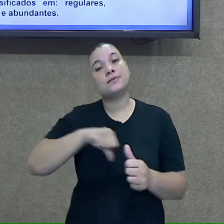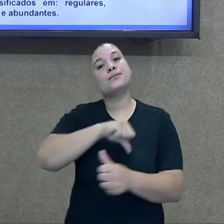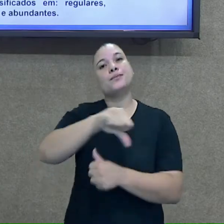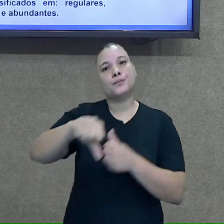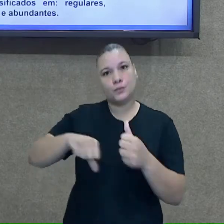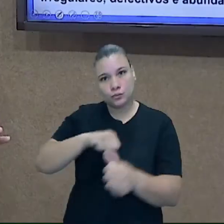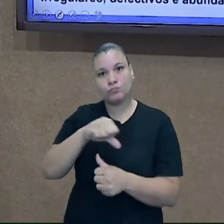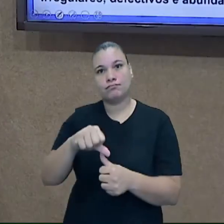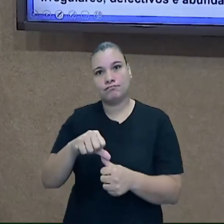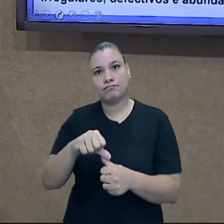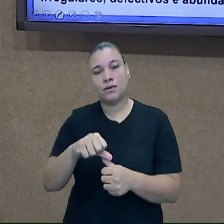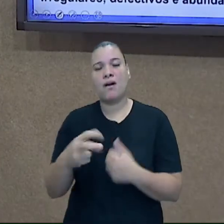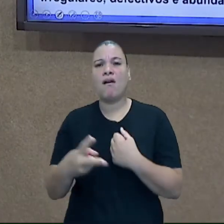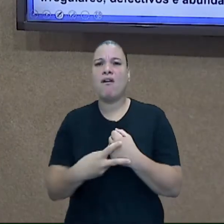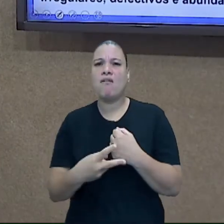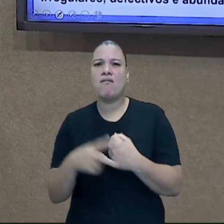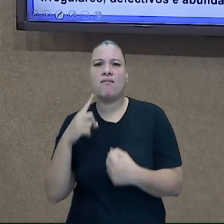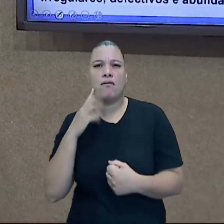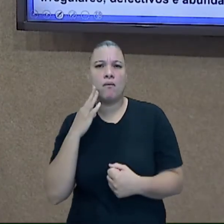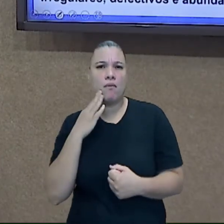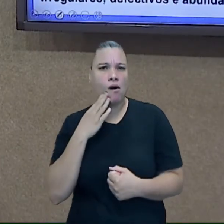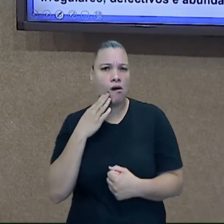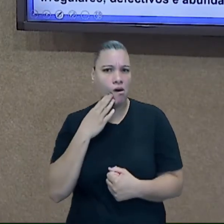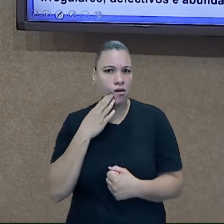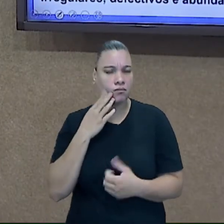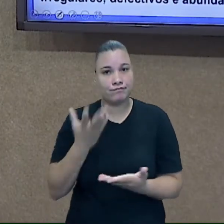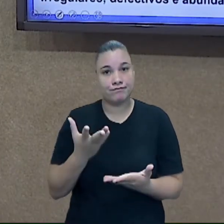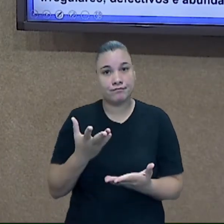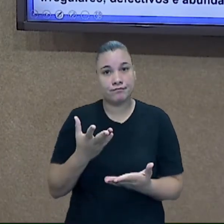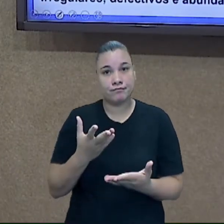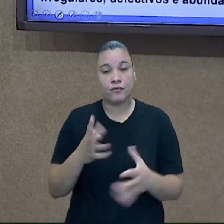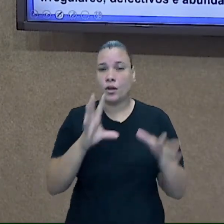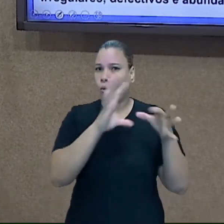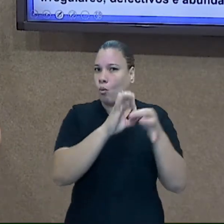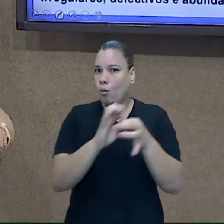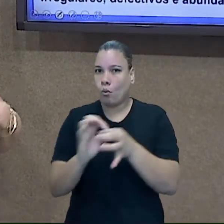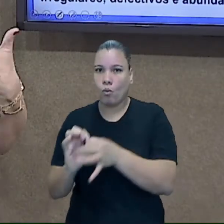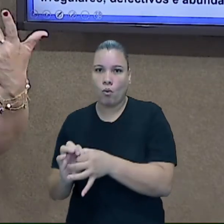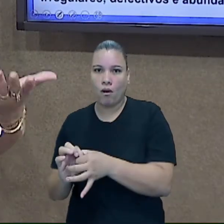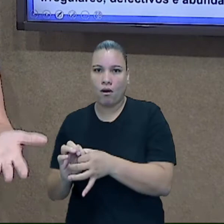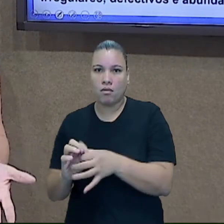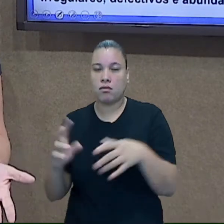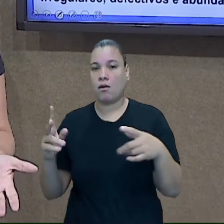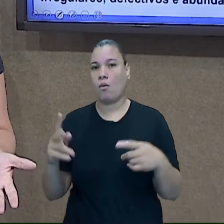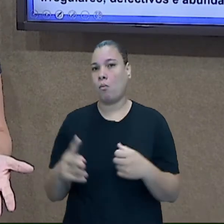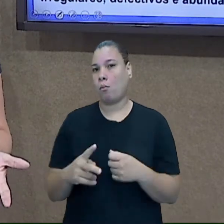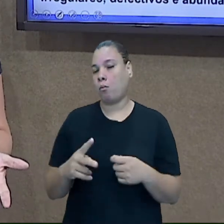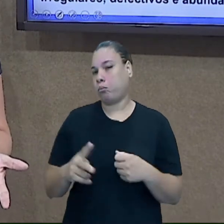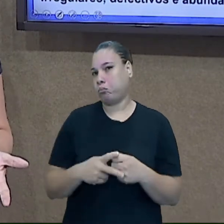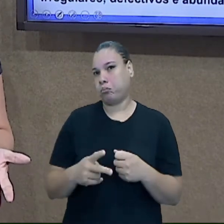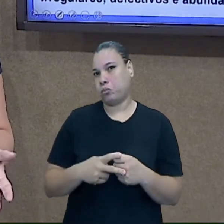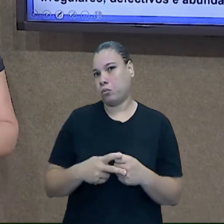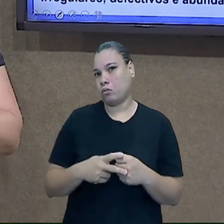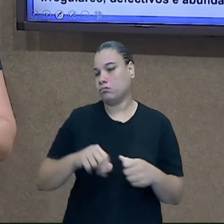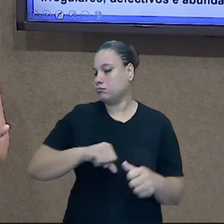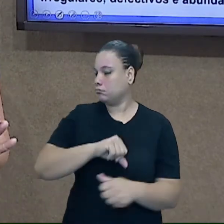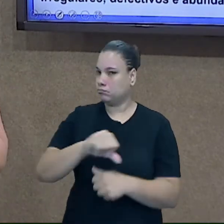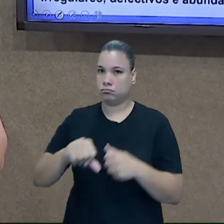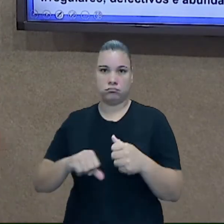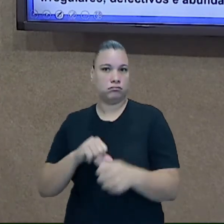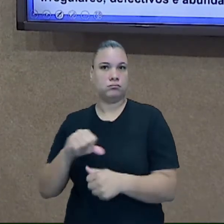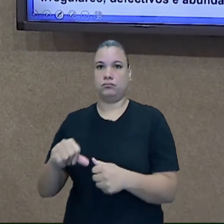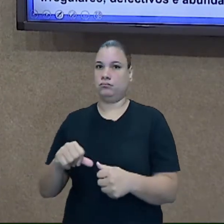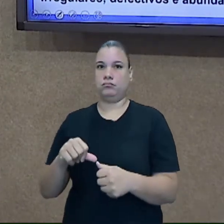que não apresentam conjugação em alguns pronomes. E os abundantes, que apresentam várias conjugações.